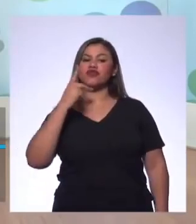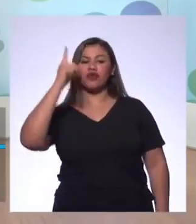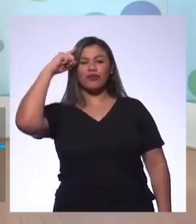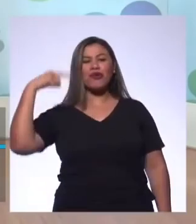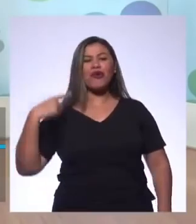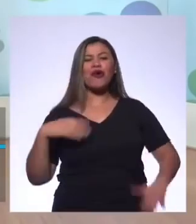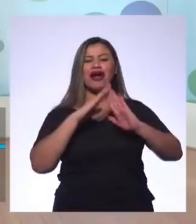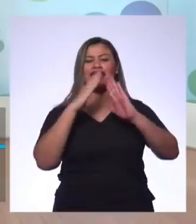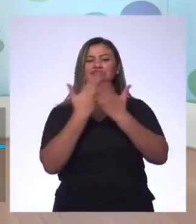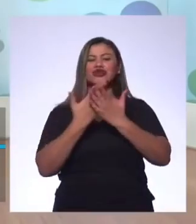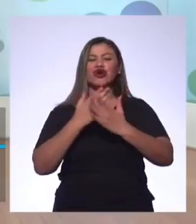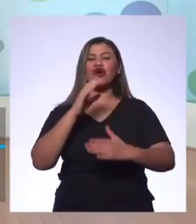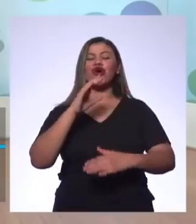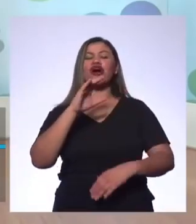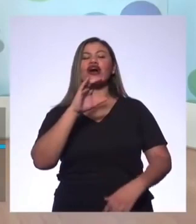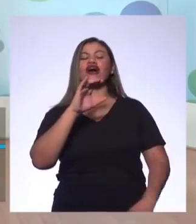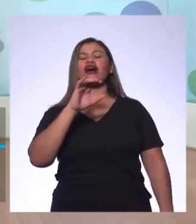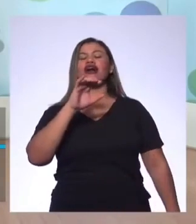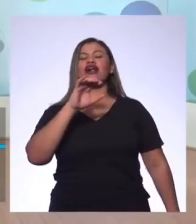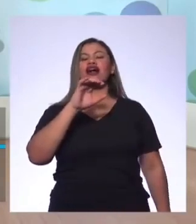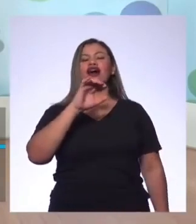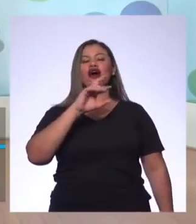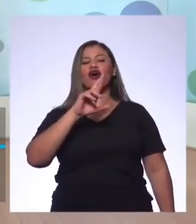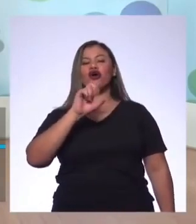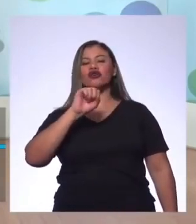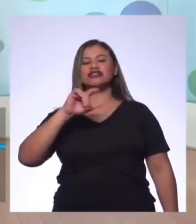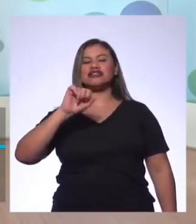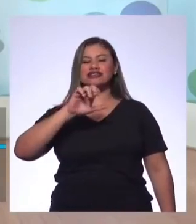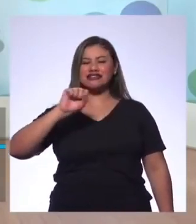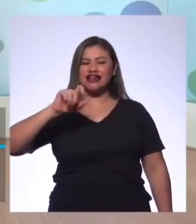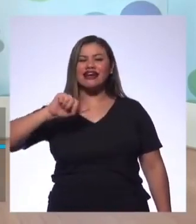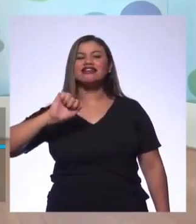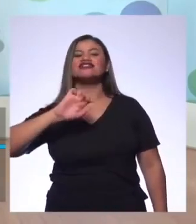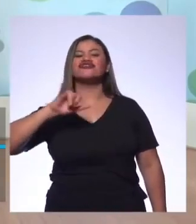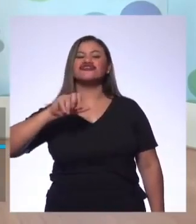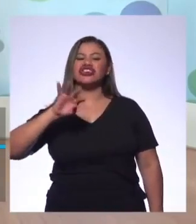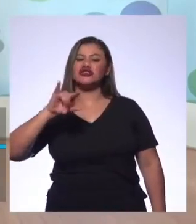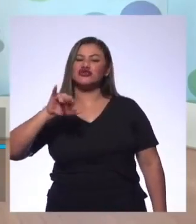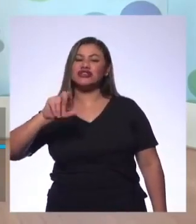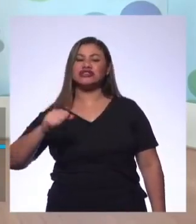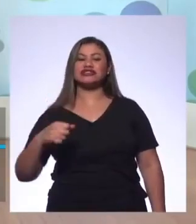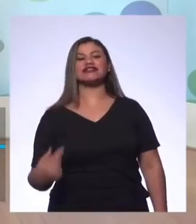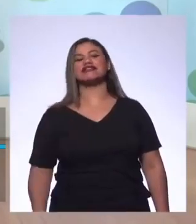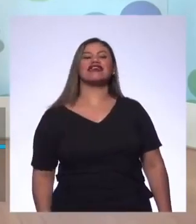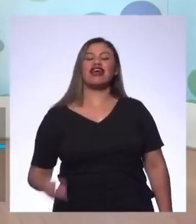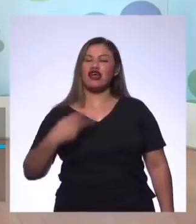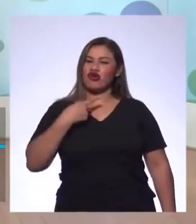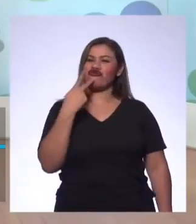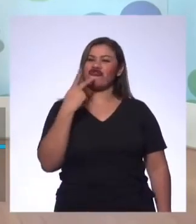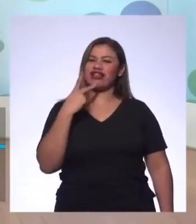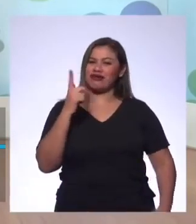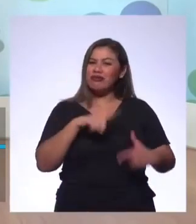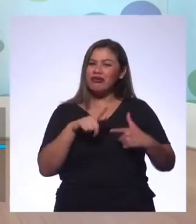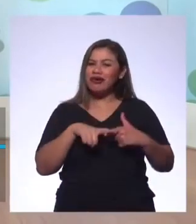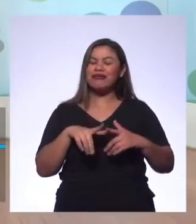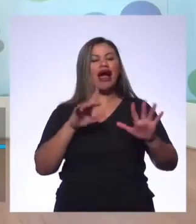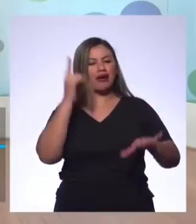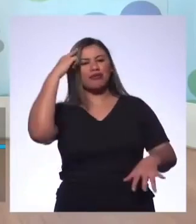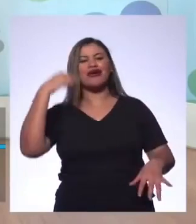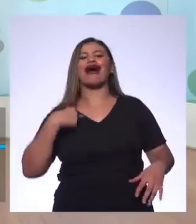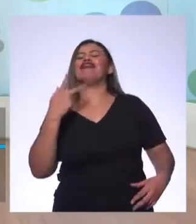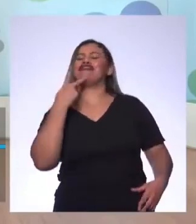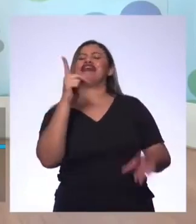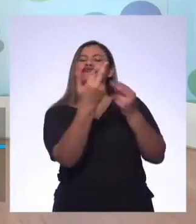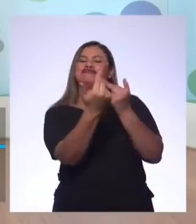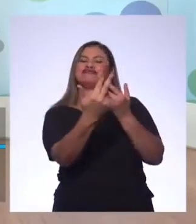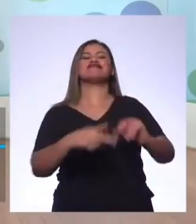nome da minha escola, Rosa Salles Getulina. Não foi a Mônica, fui eu, pode ser? Eu falo também, Rosa Salles, Getulina. Direito